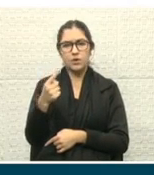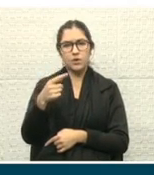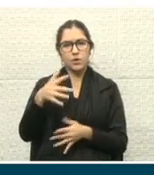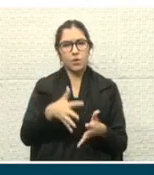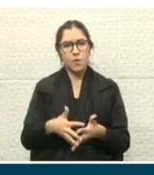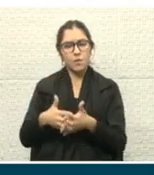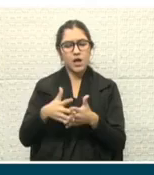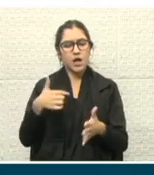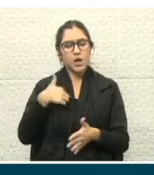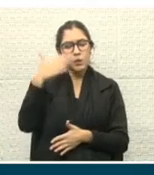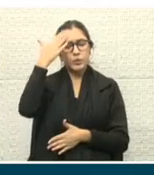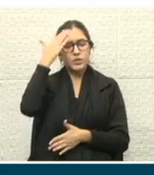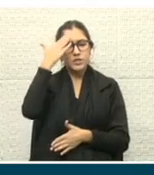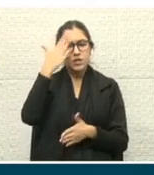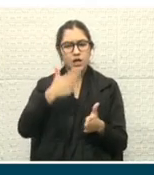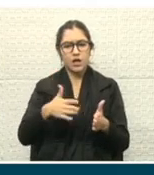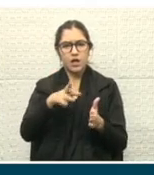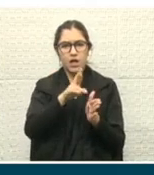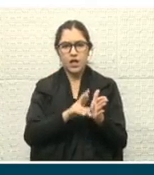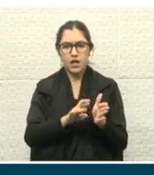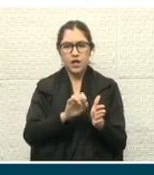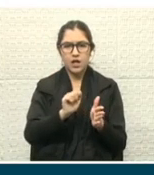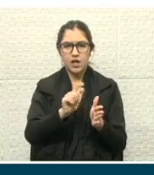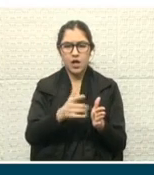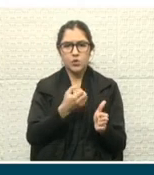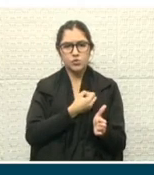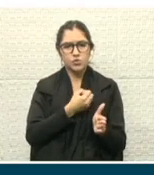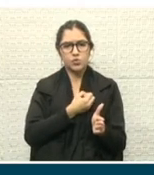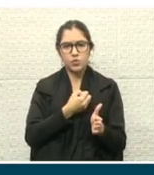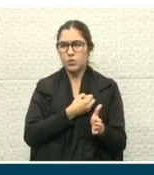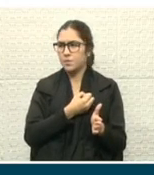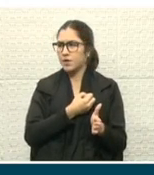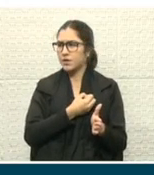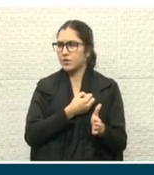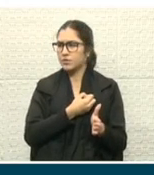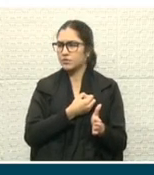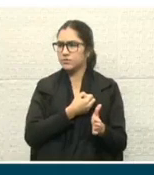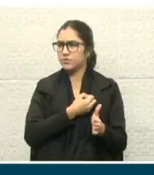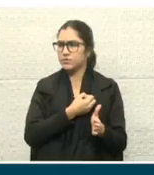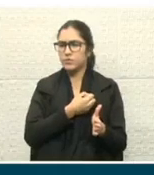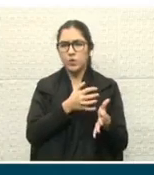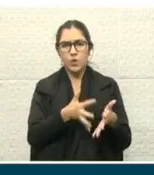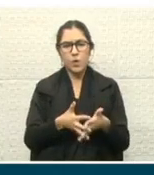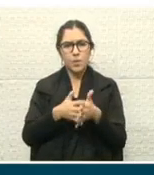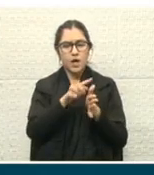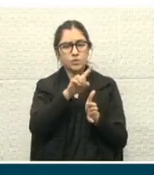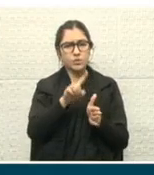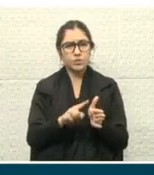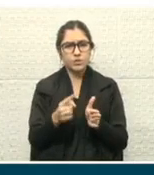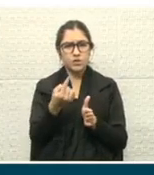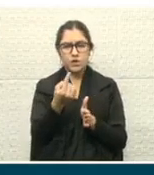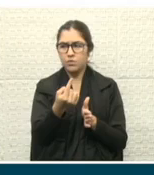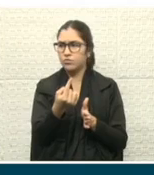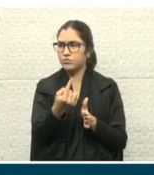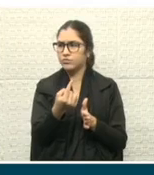complexo, eu sei que a parte real do número, deste número complexo Z1,